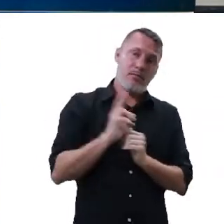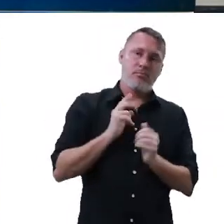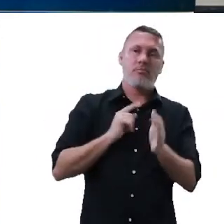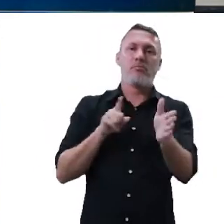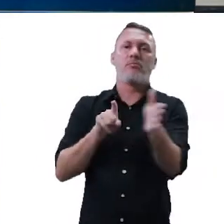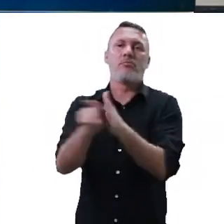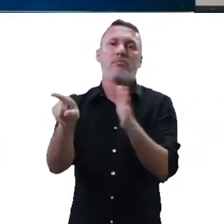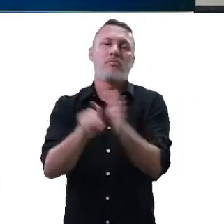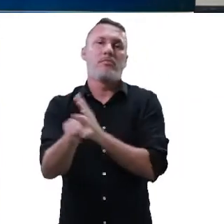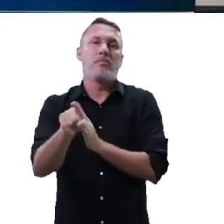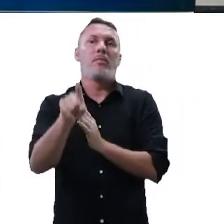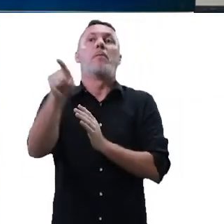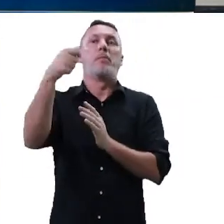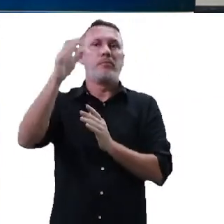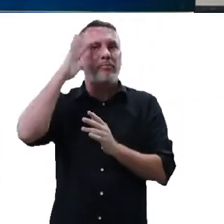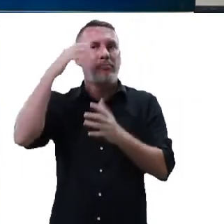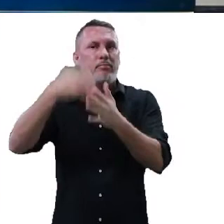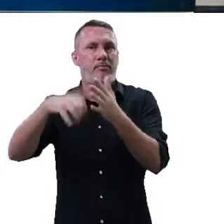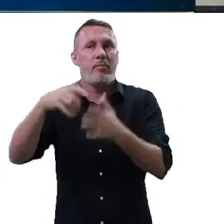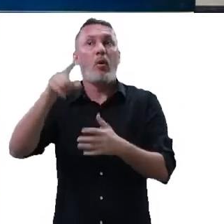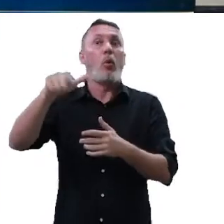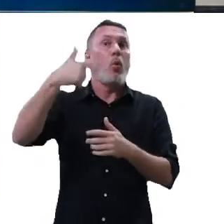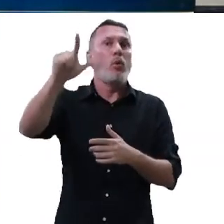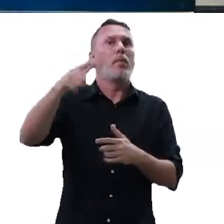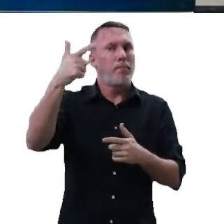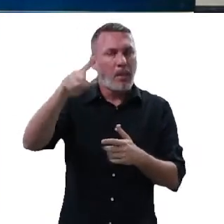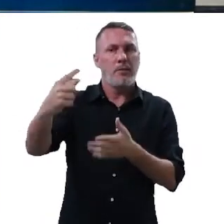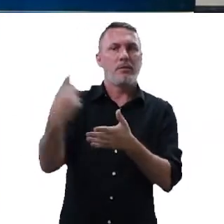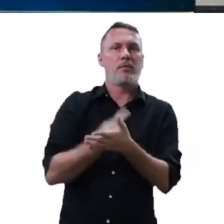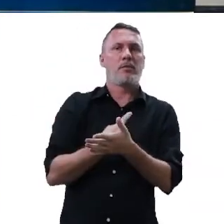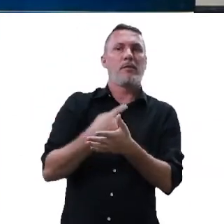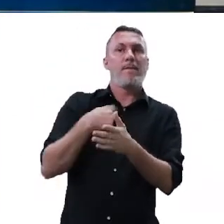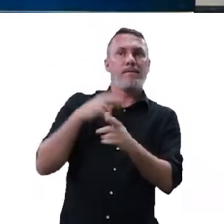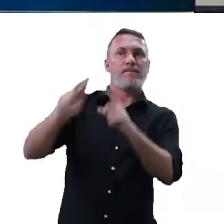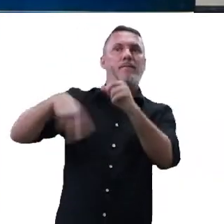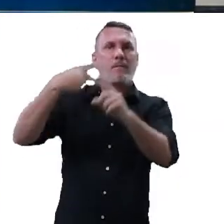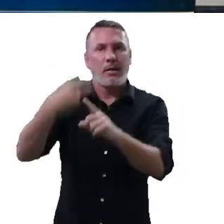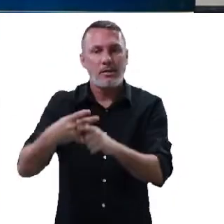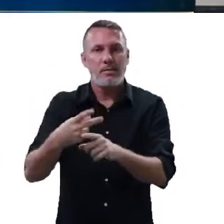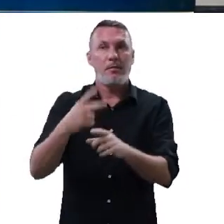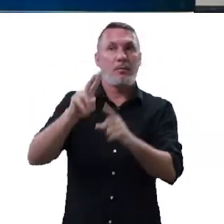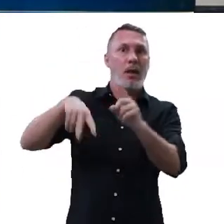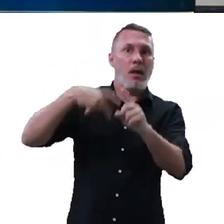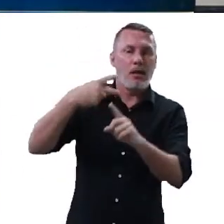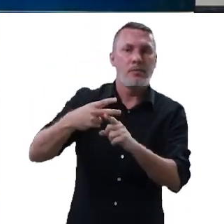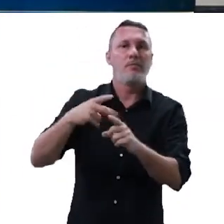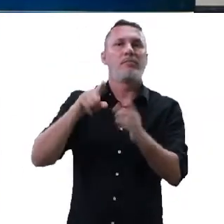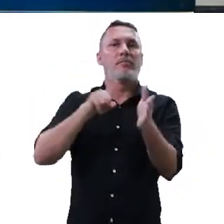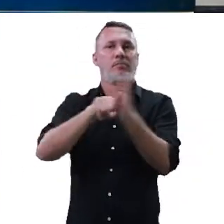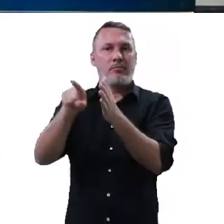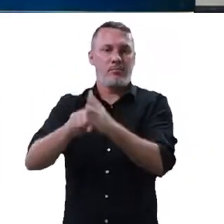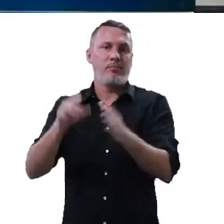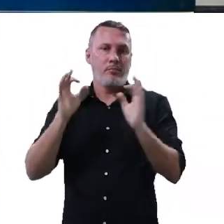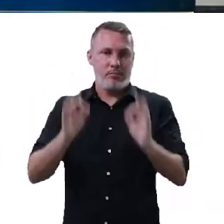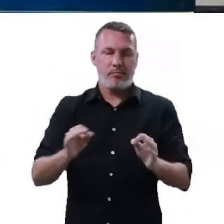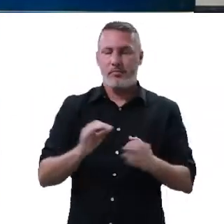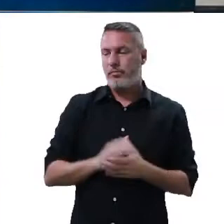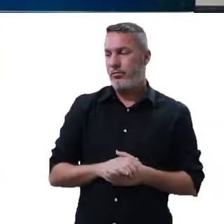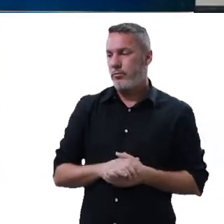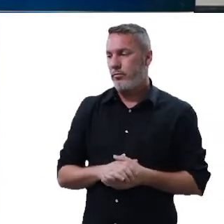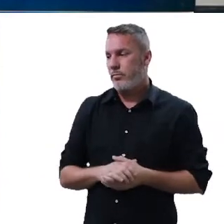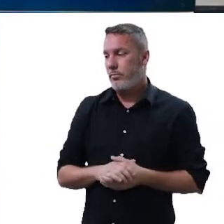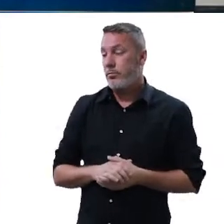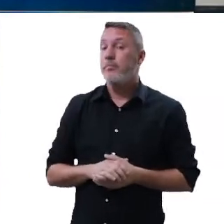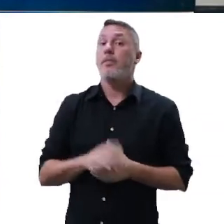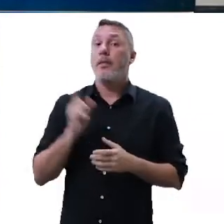e você vai provocando que essa pessoa faça outras afirmações e sempre você for levando ela a um novo questionamento.